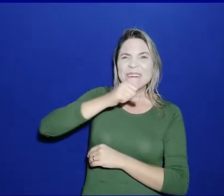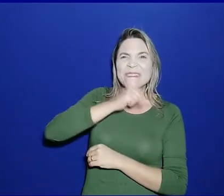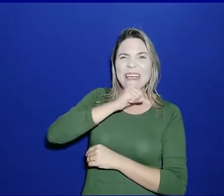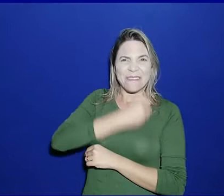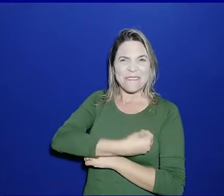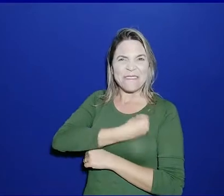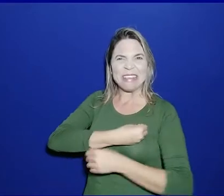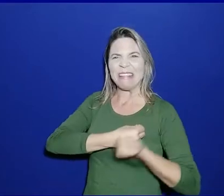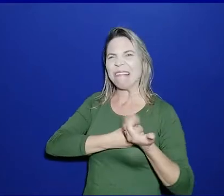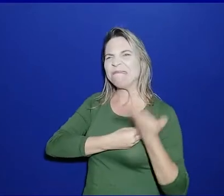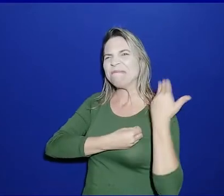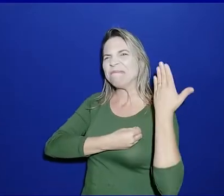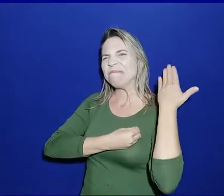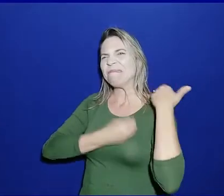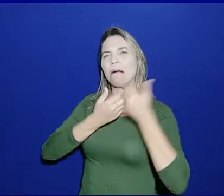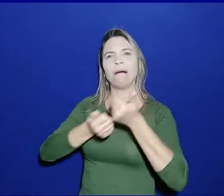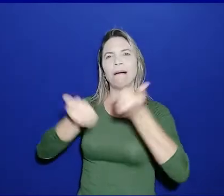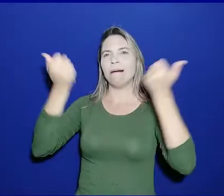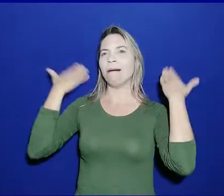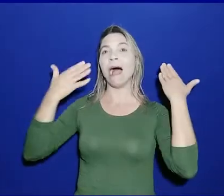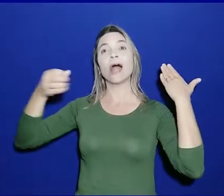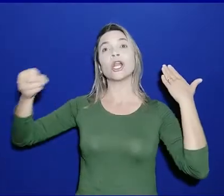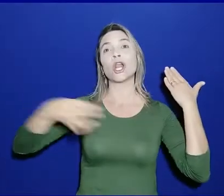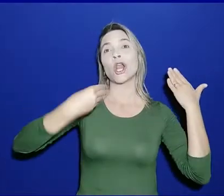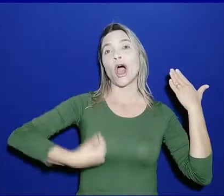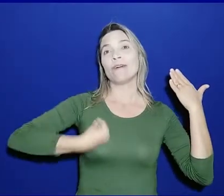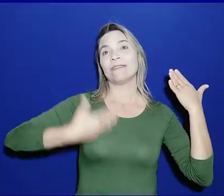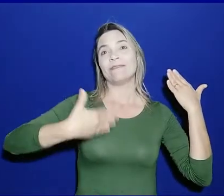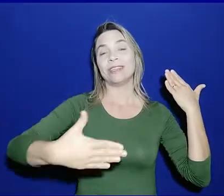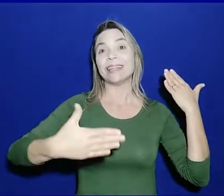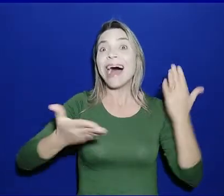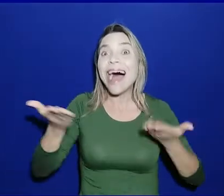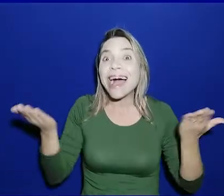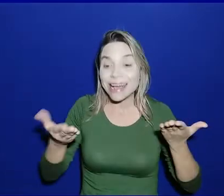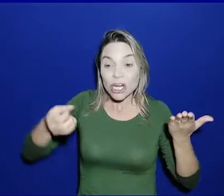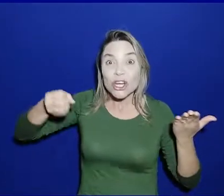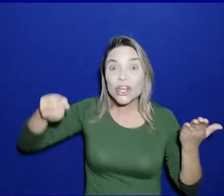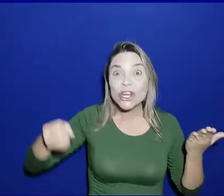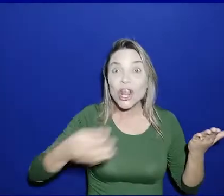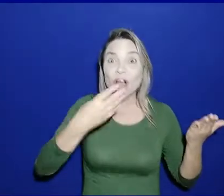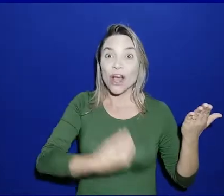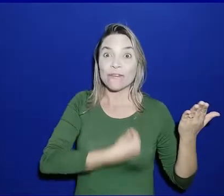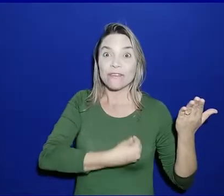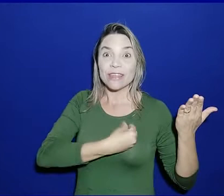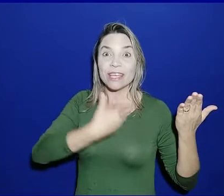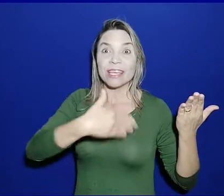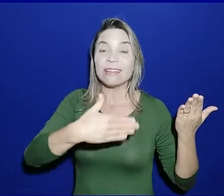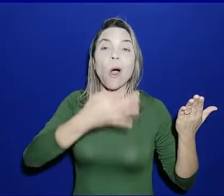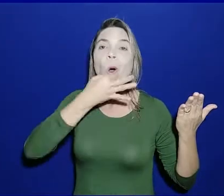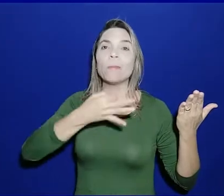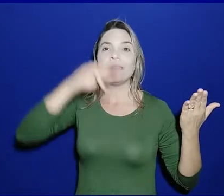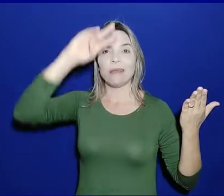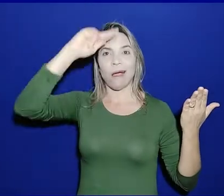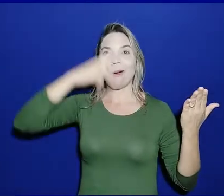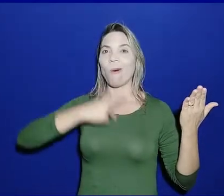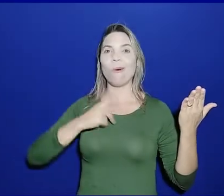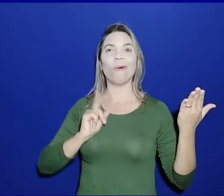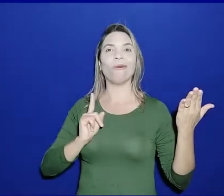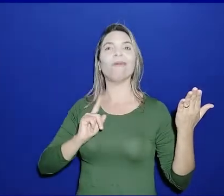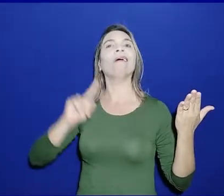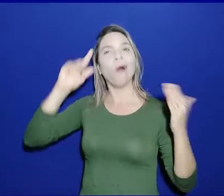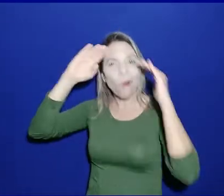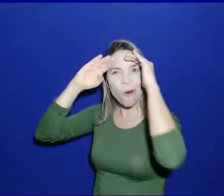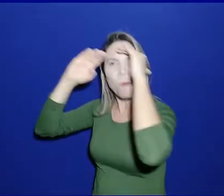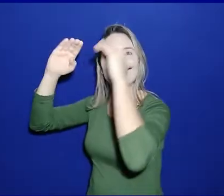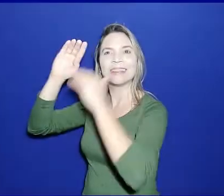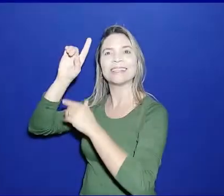que já perdeu o poder de escolha. É aquele que não se dirige mais por sua opinião, como Cristo fez na cruz.